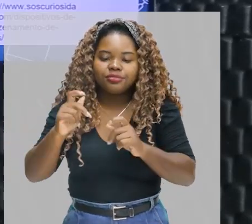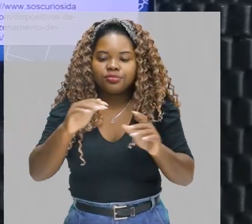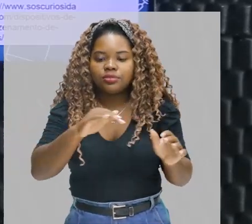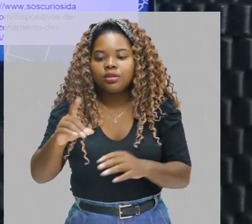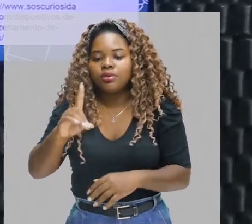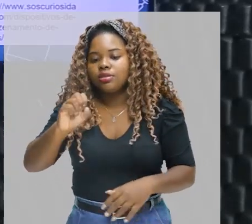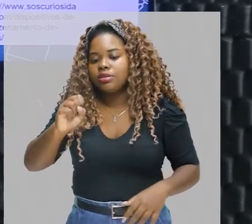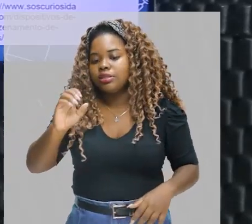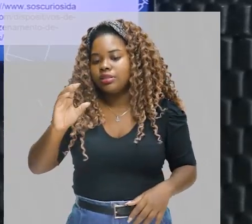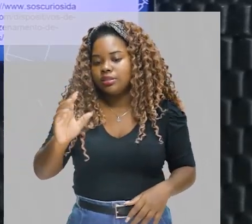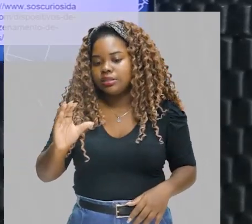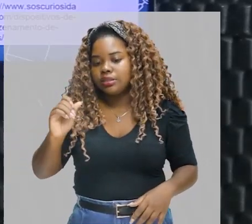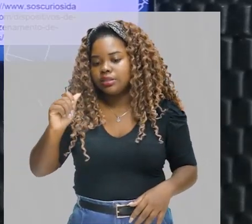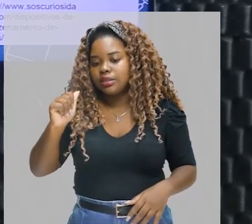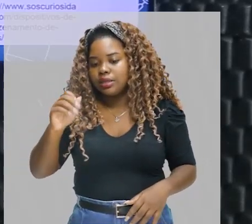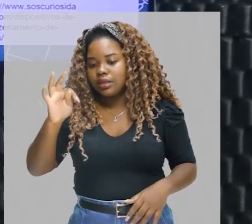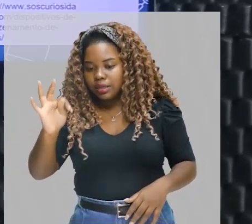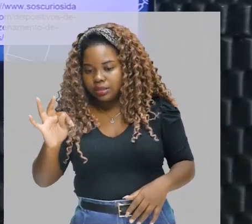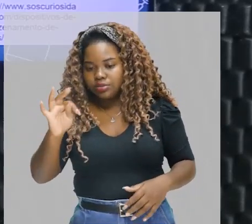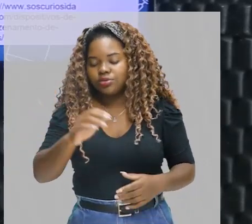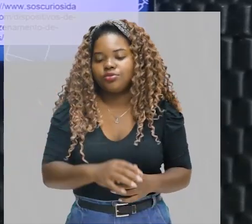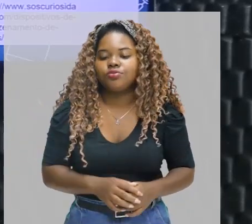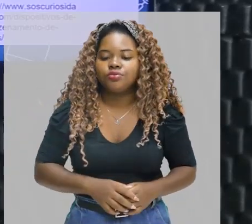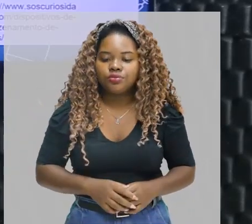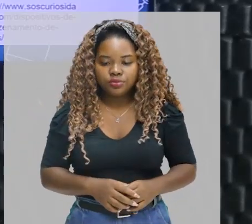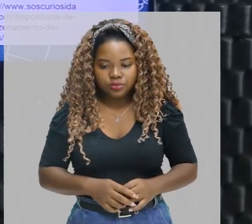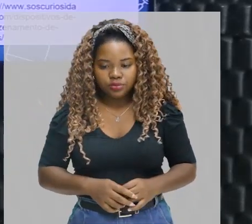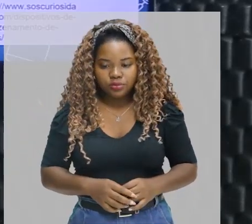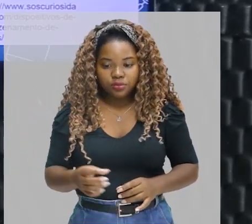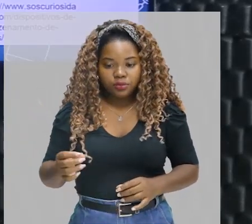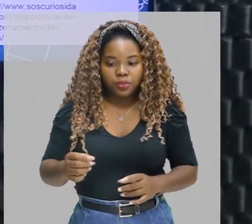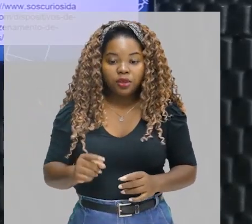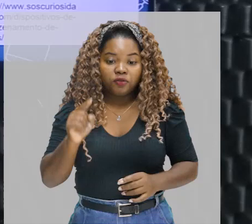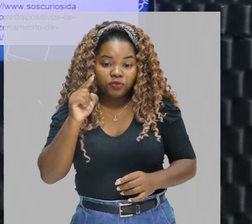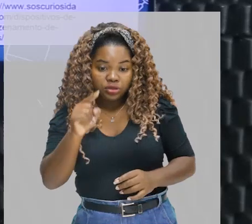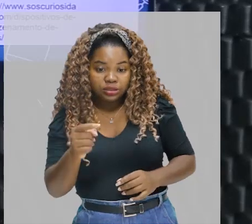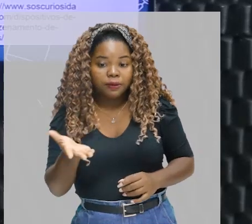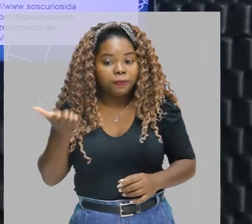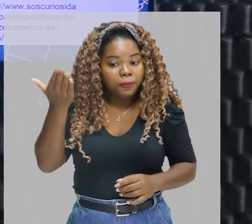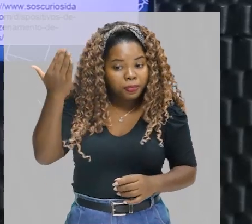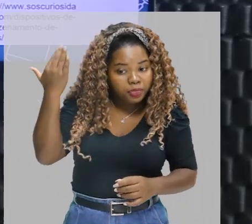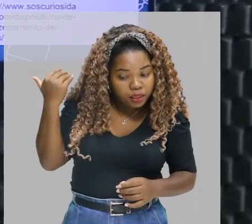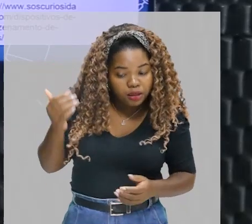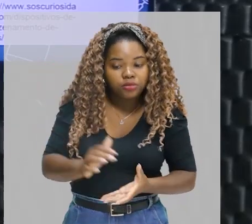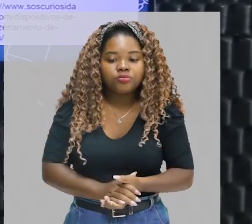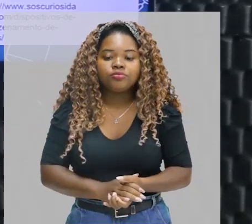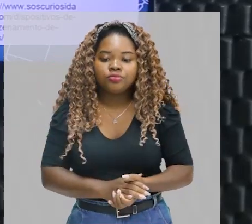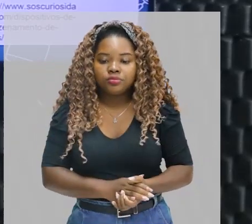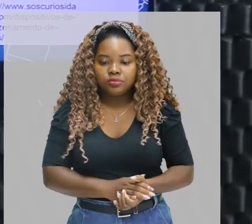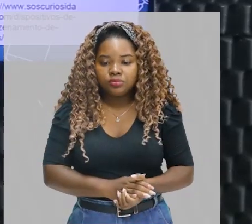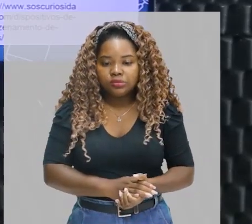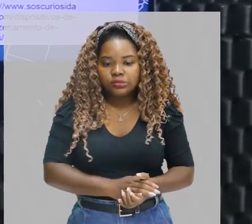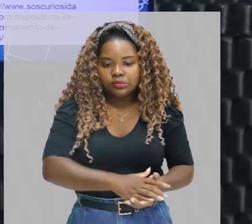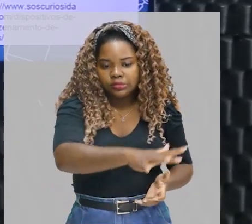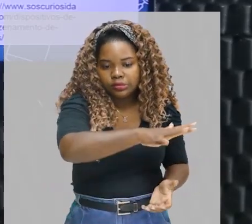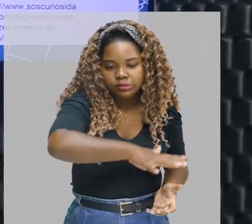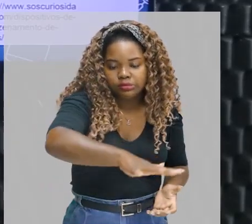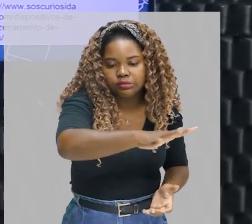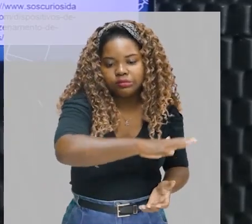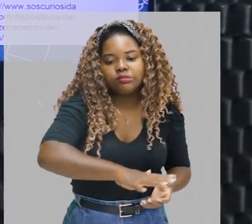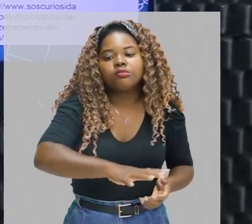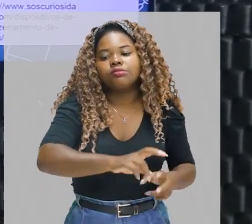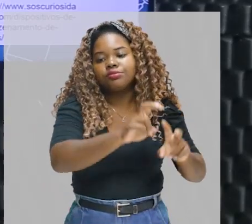disquete, certo? Para aqueles que são mais antigos no mundo digital, né, no mundo da